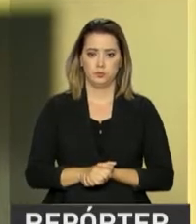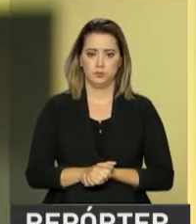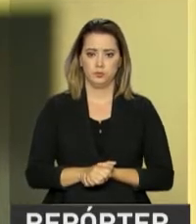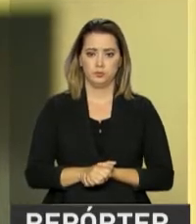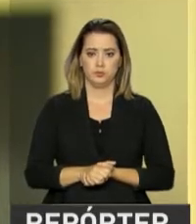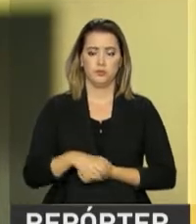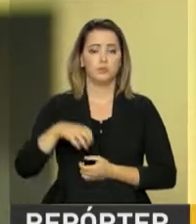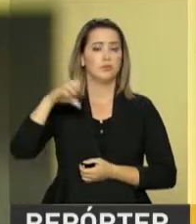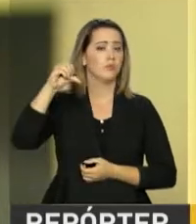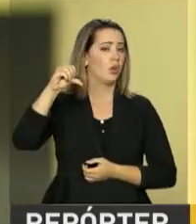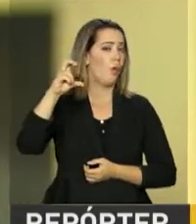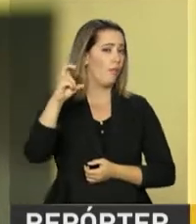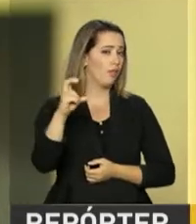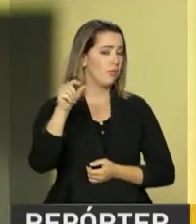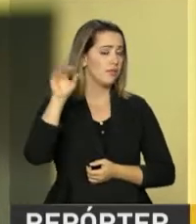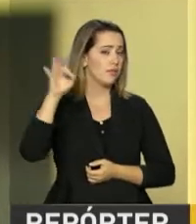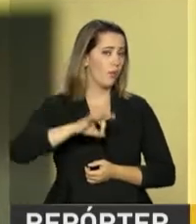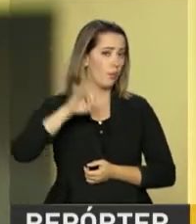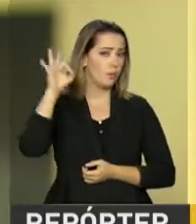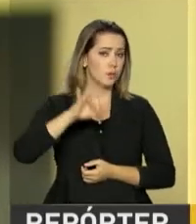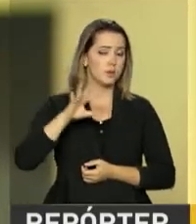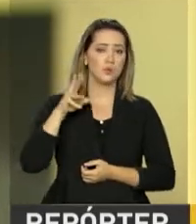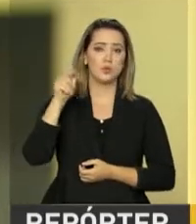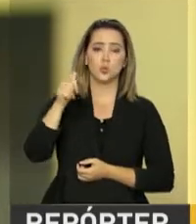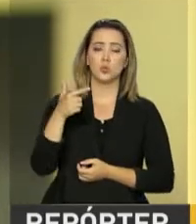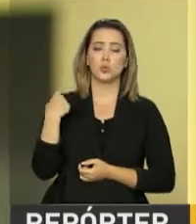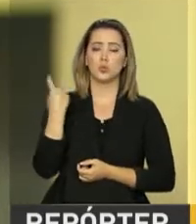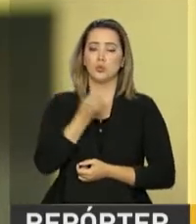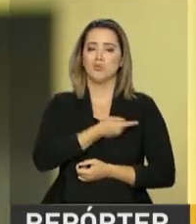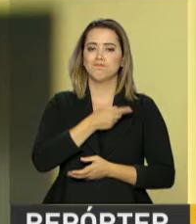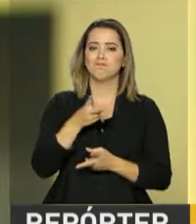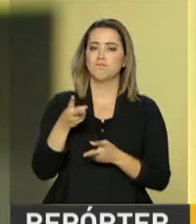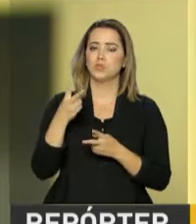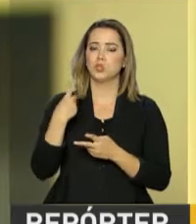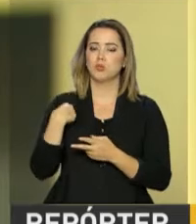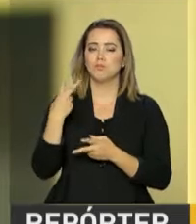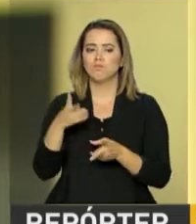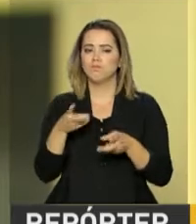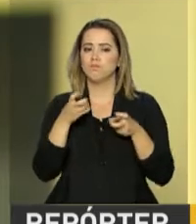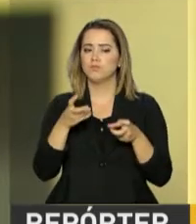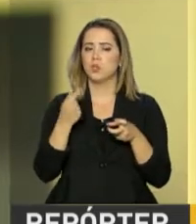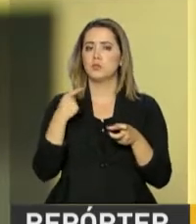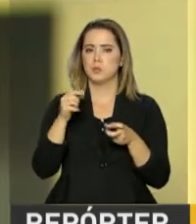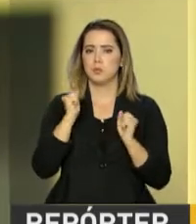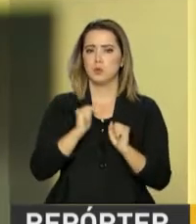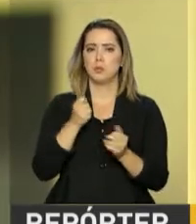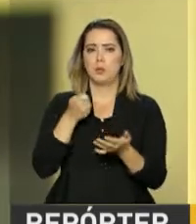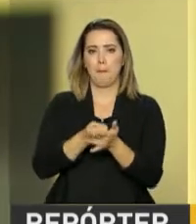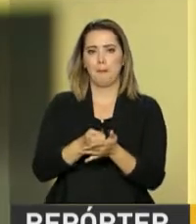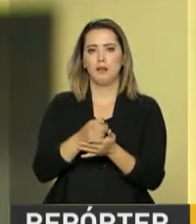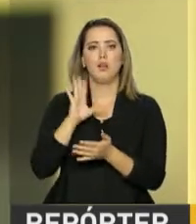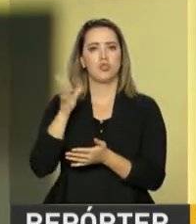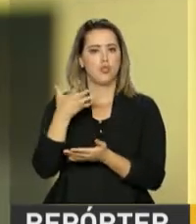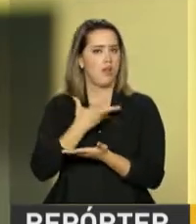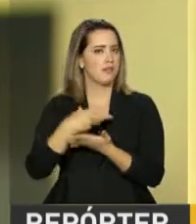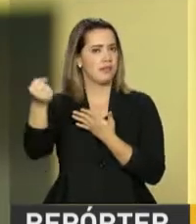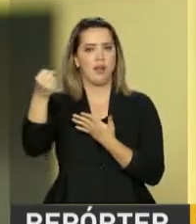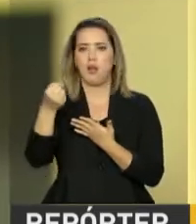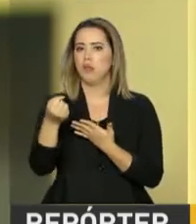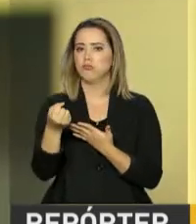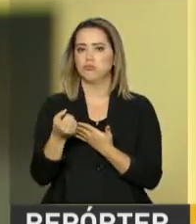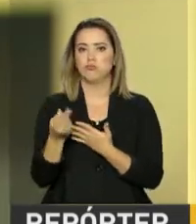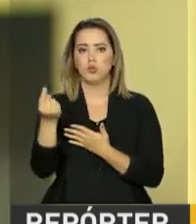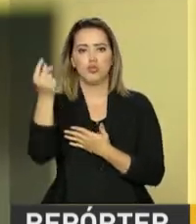95 por cento daquilo que estava previsto para pagarmos já foi sacado não é sinal de que